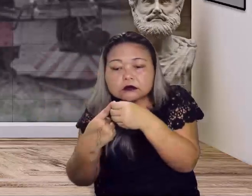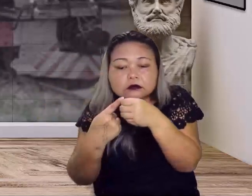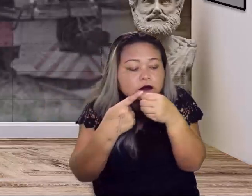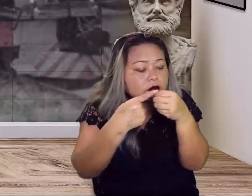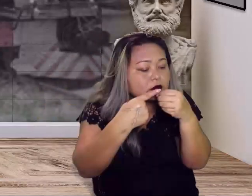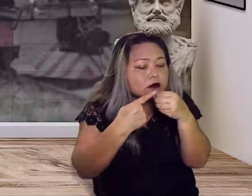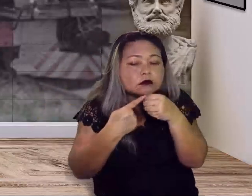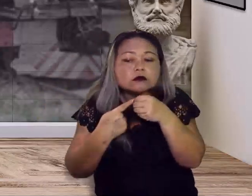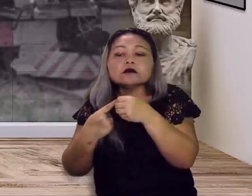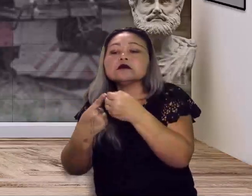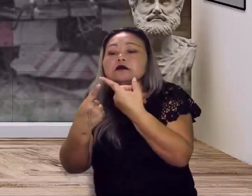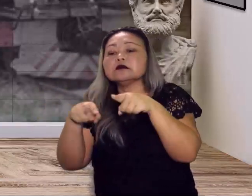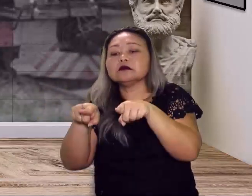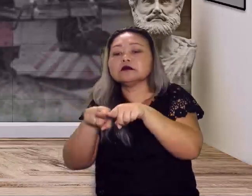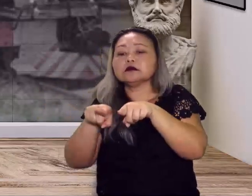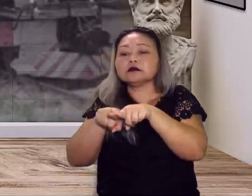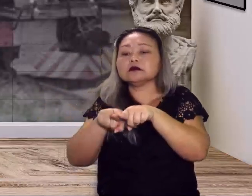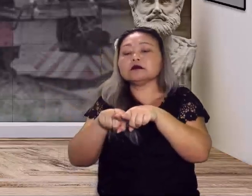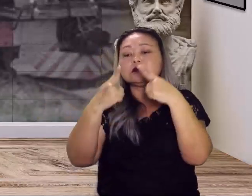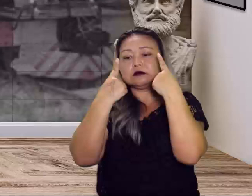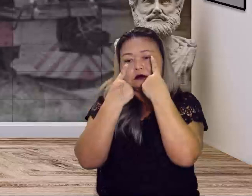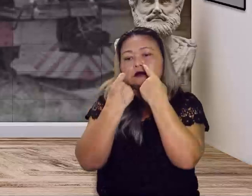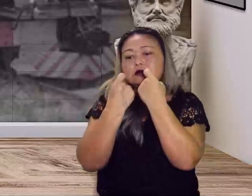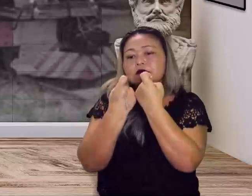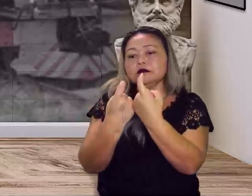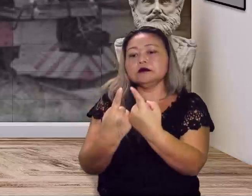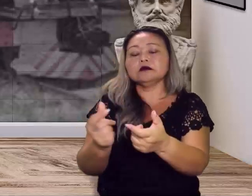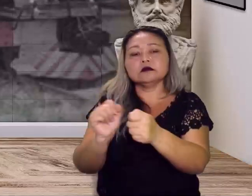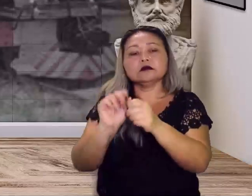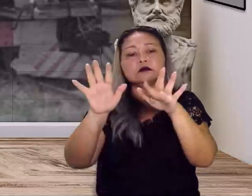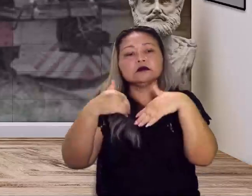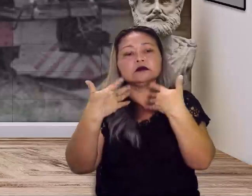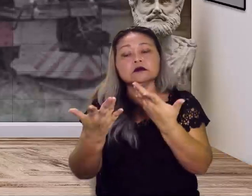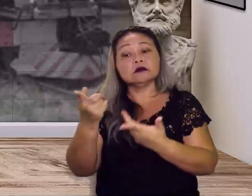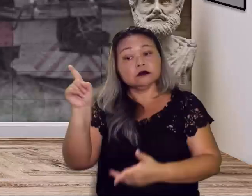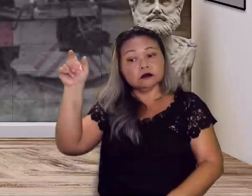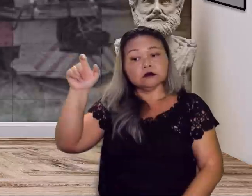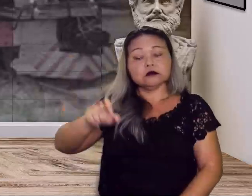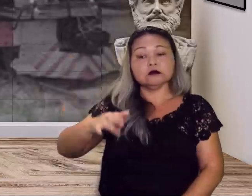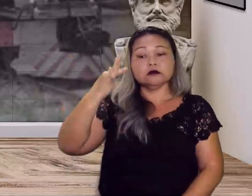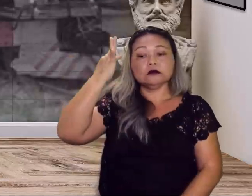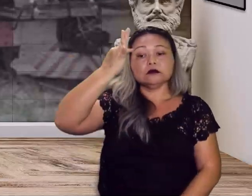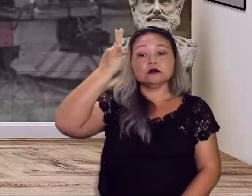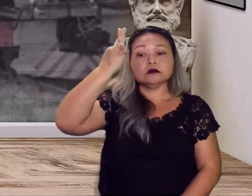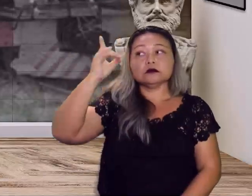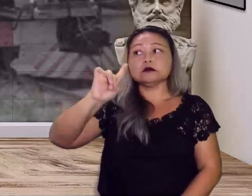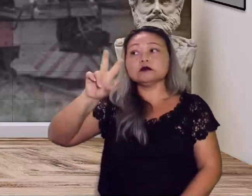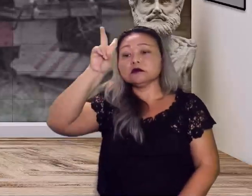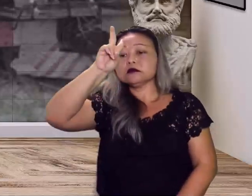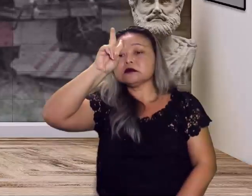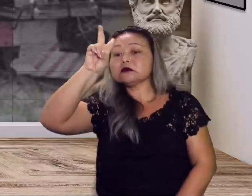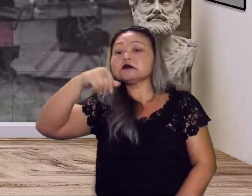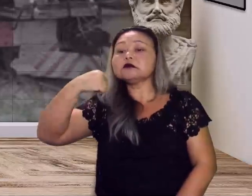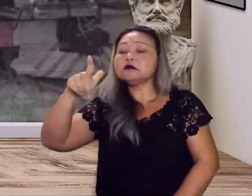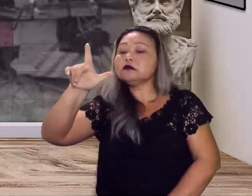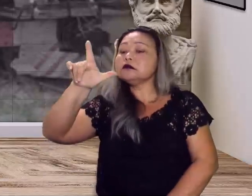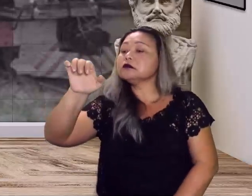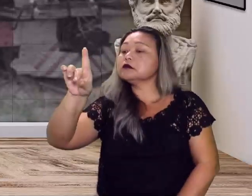Muito interessante isso. Assim como os pensadores da época, eles tinham as suas histórias, suas lendas,